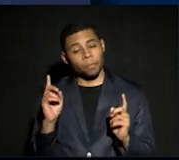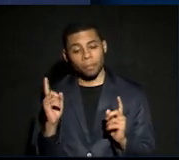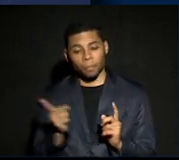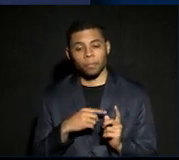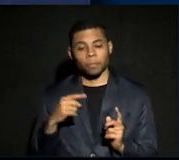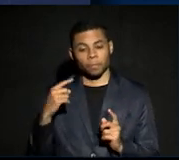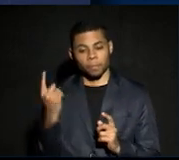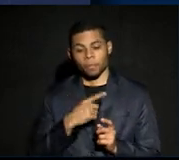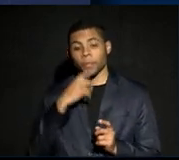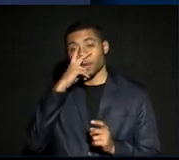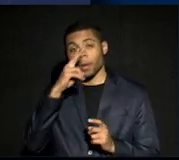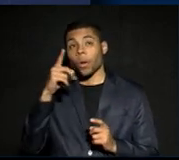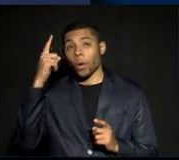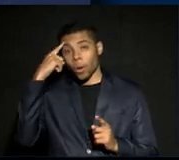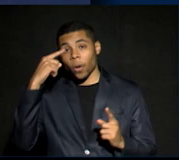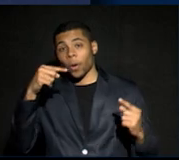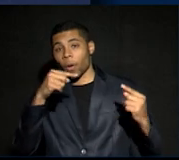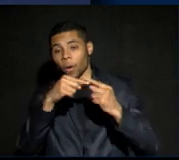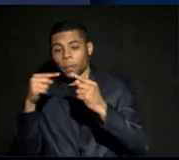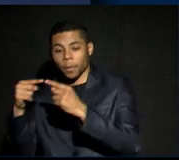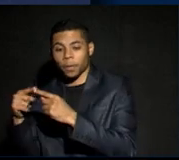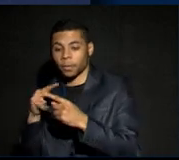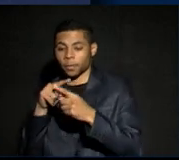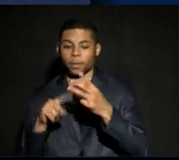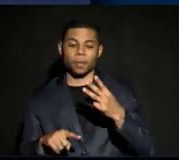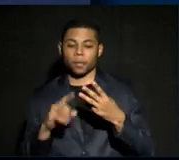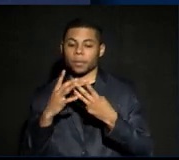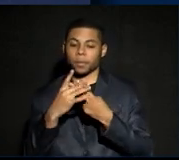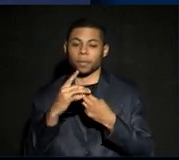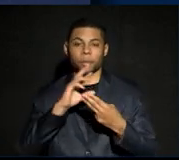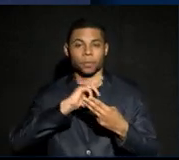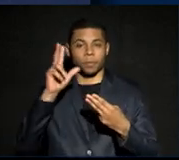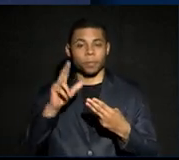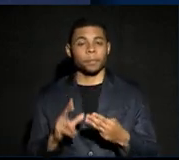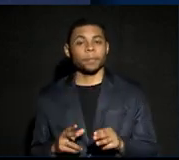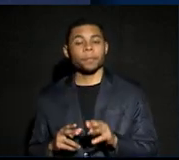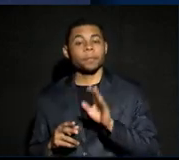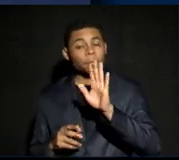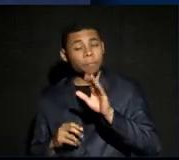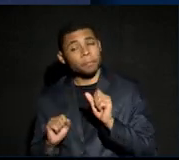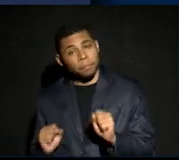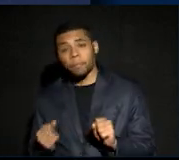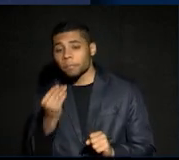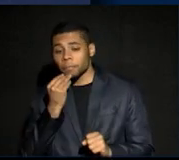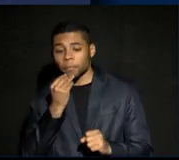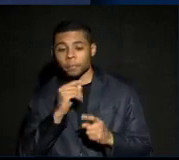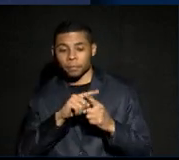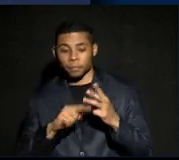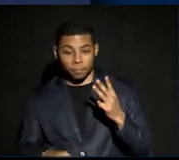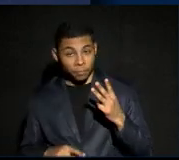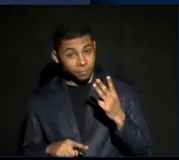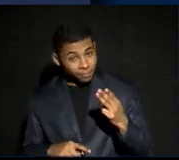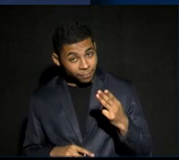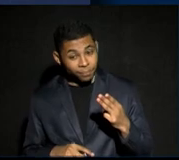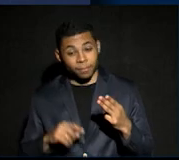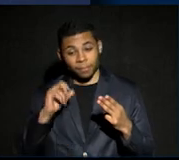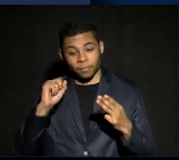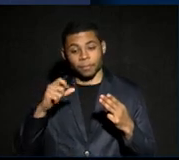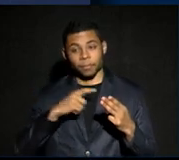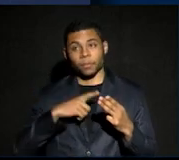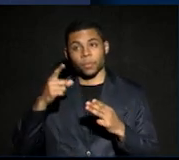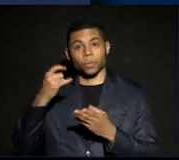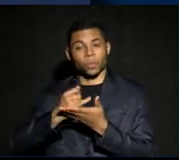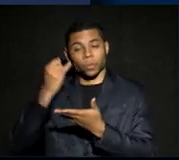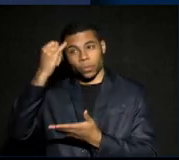ter que... A gente acha que a combinação desses três elementos vai ser diferente. Muito provavelmente, os três elementos. A gente vai ter uma